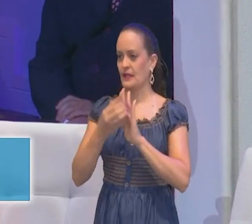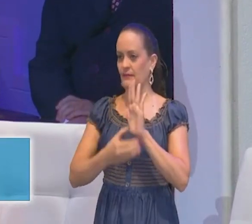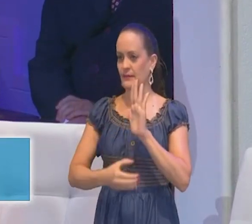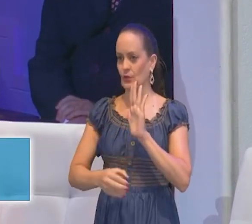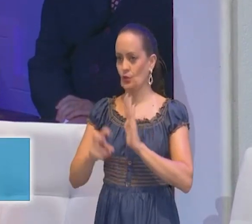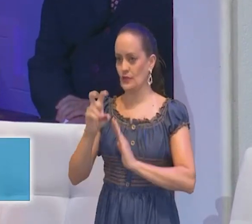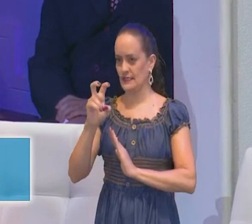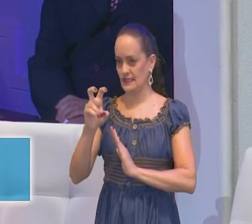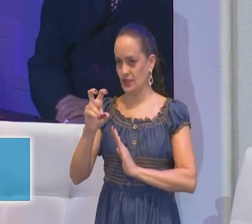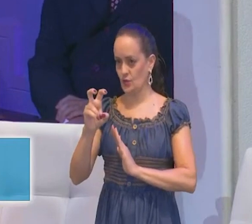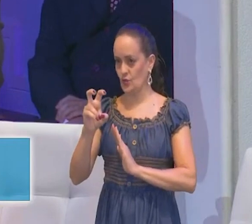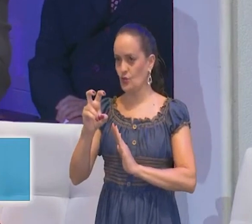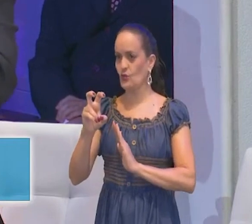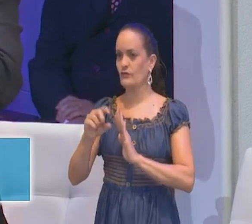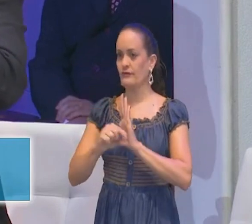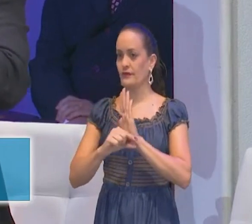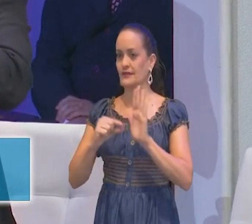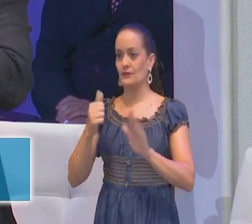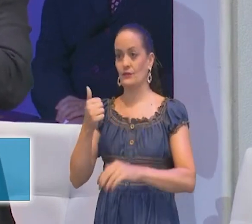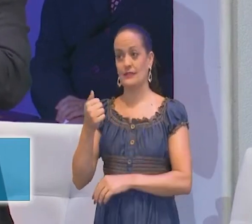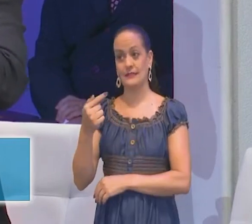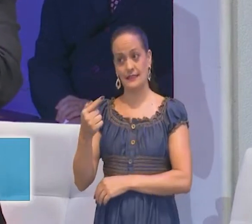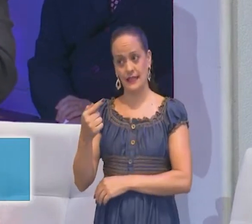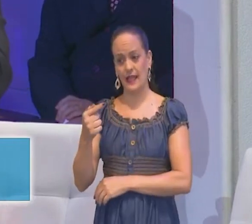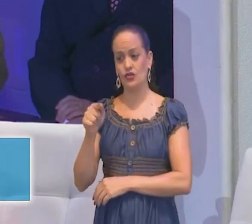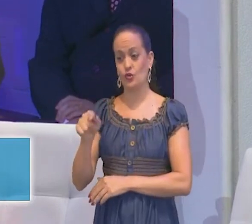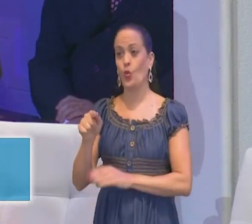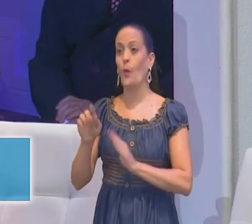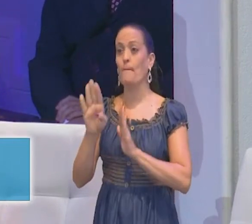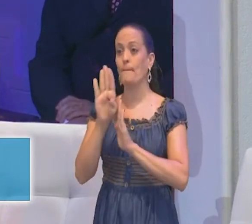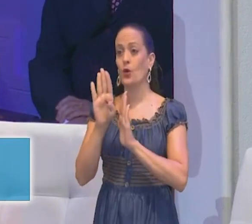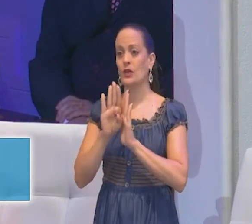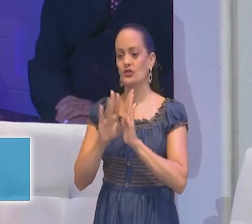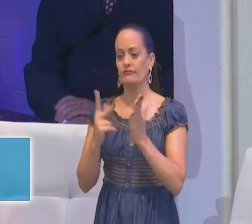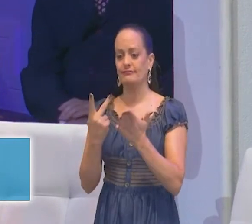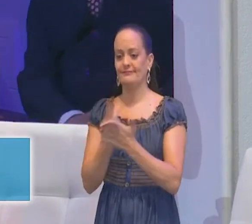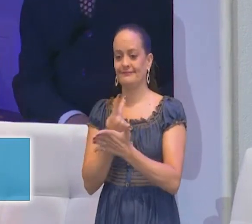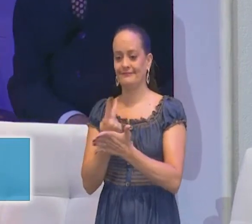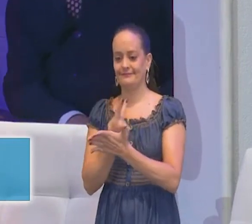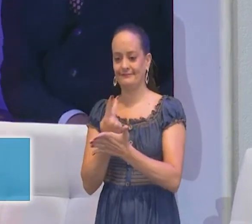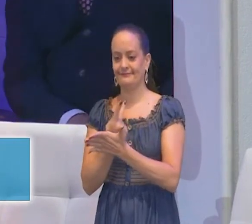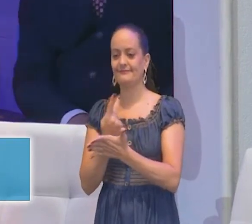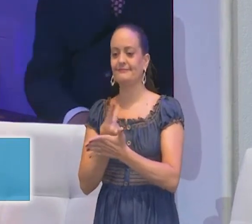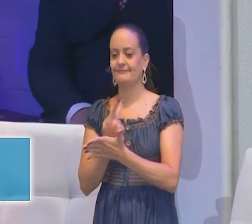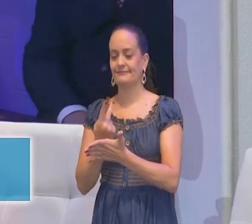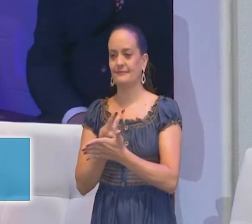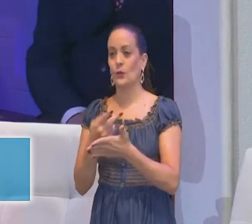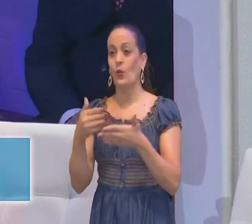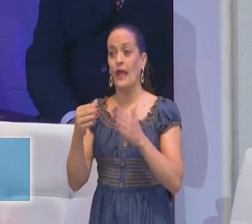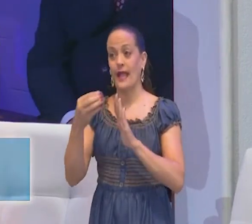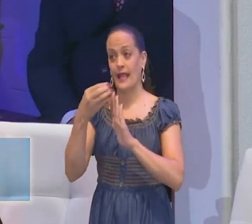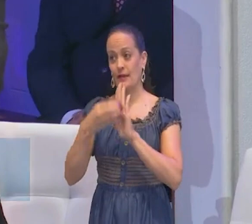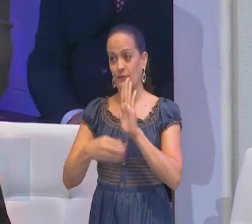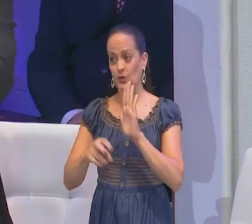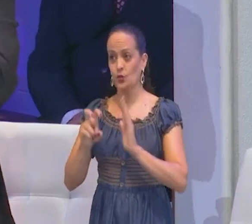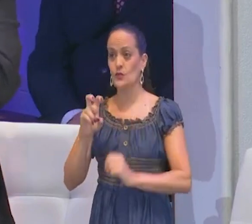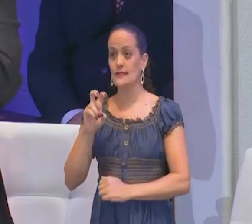No boletim está 2,17, mas o texto correto, 2 Coríntios, capítulo 5,